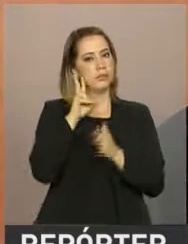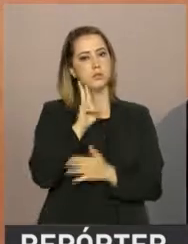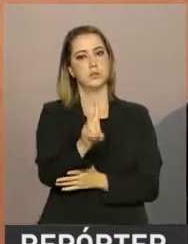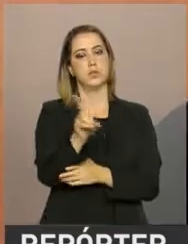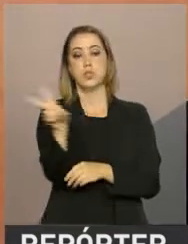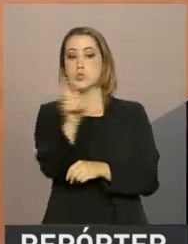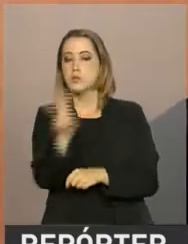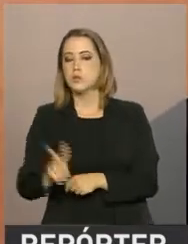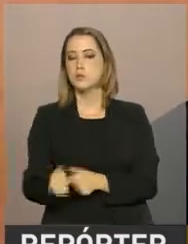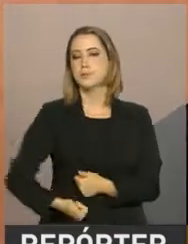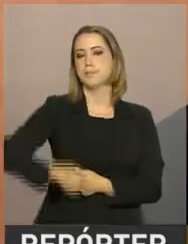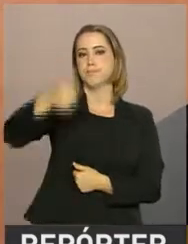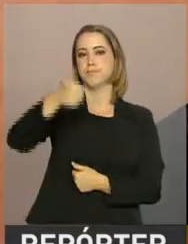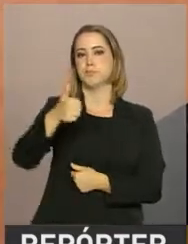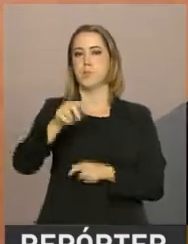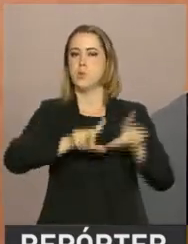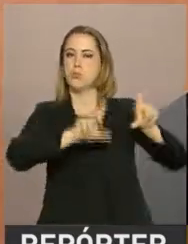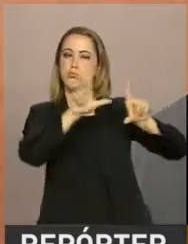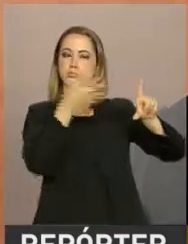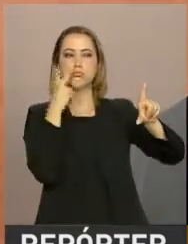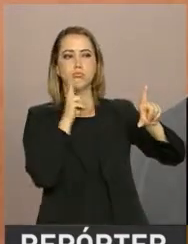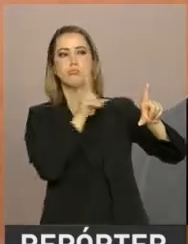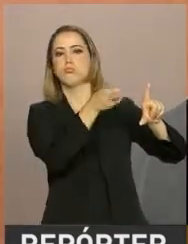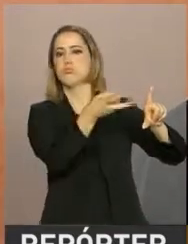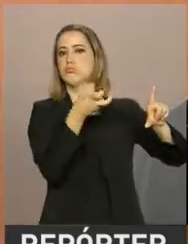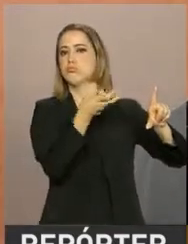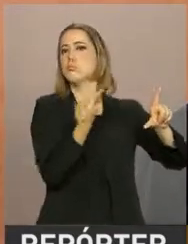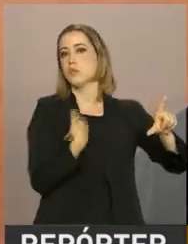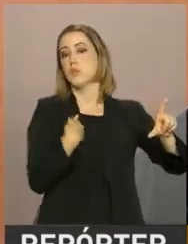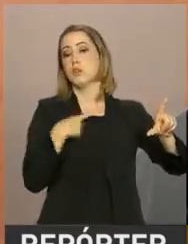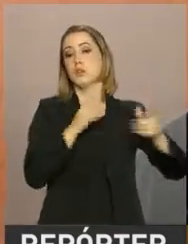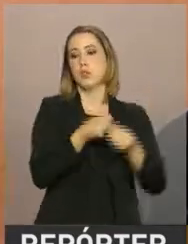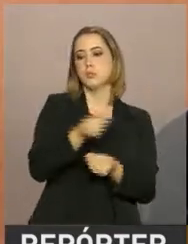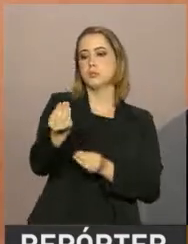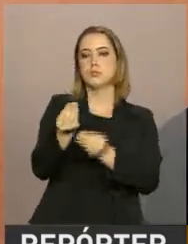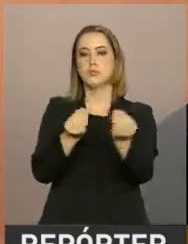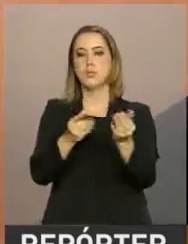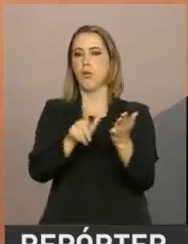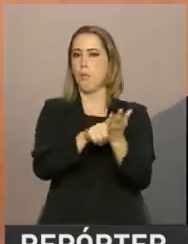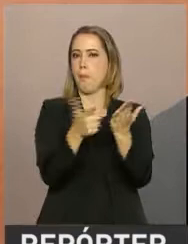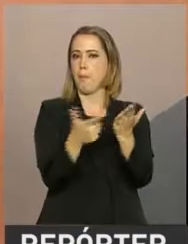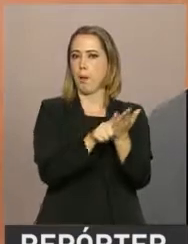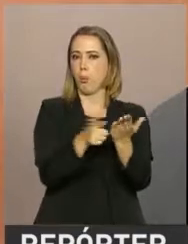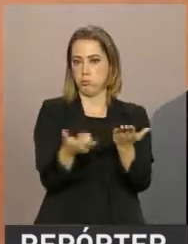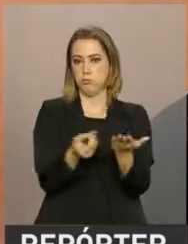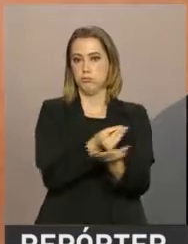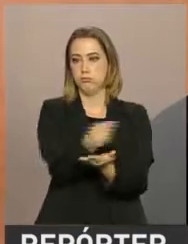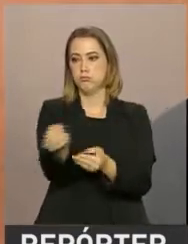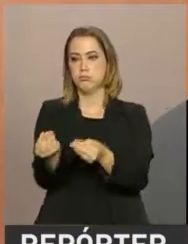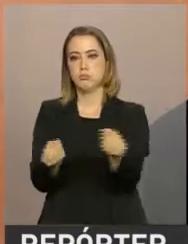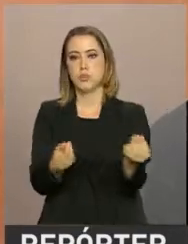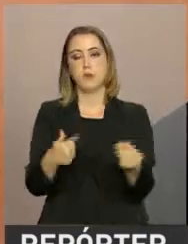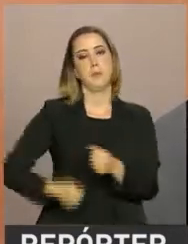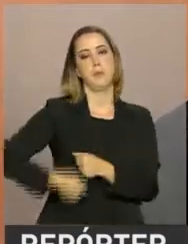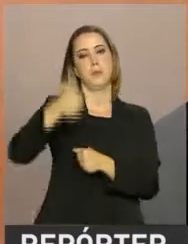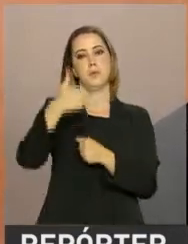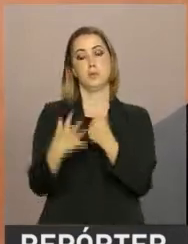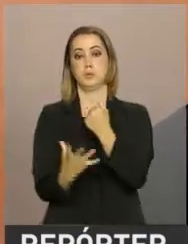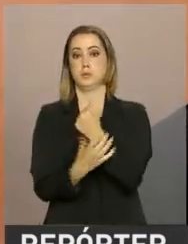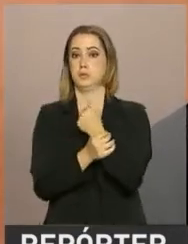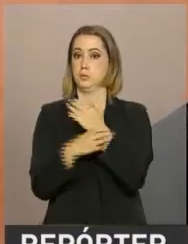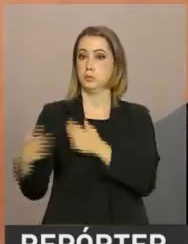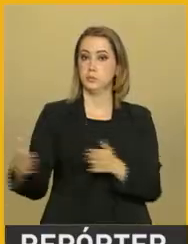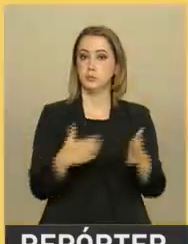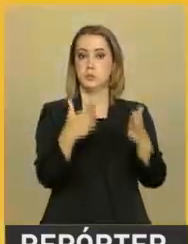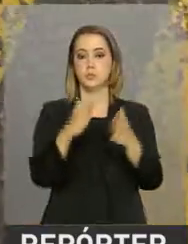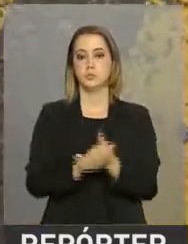fiscalização, melhorias na sinalização e distribuição de materiais educativos, tudo para aumentar a segurança nas